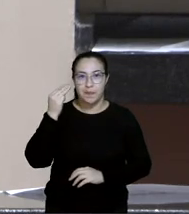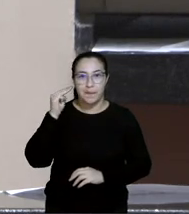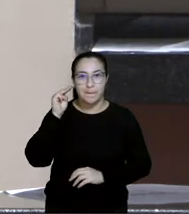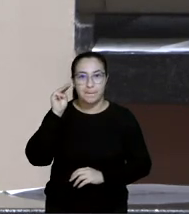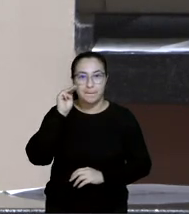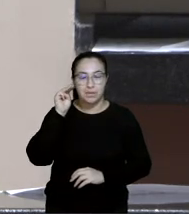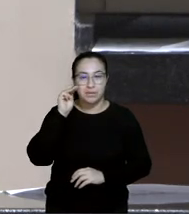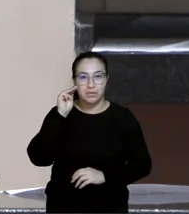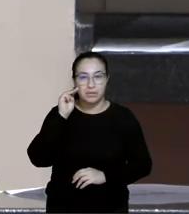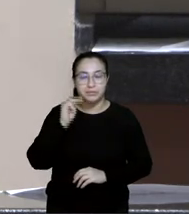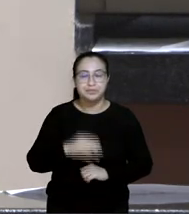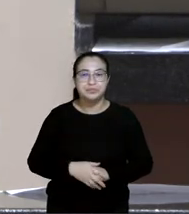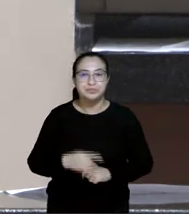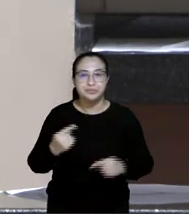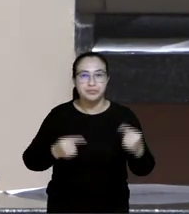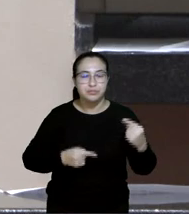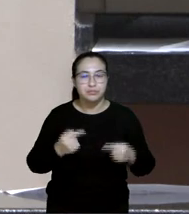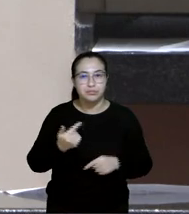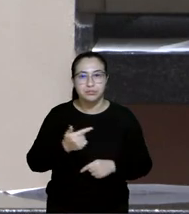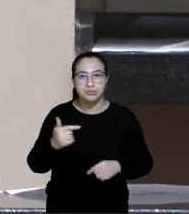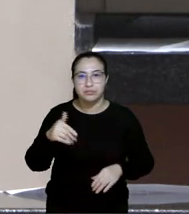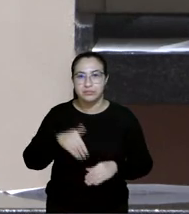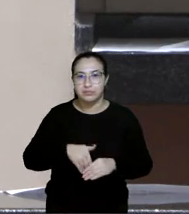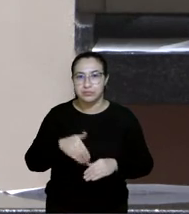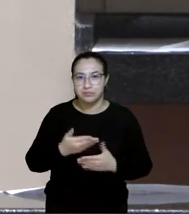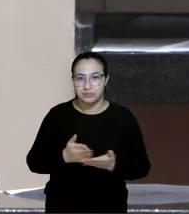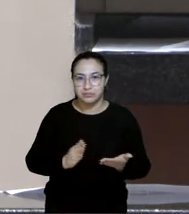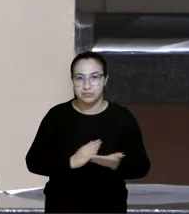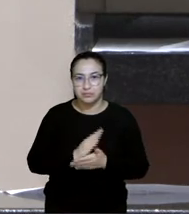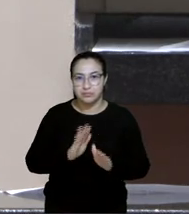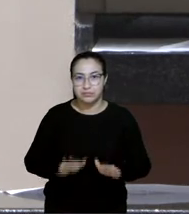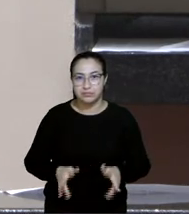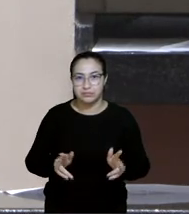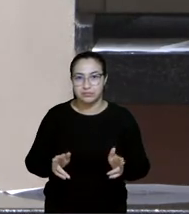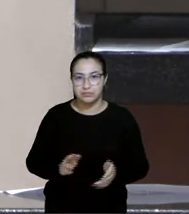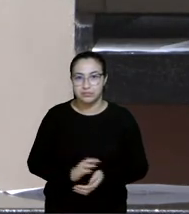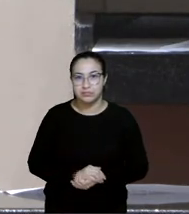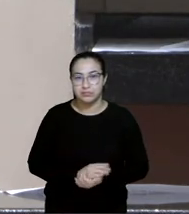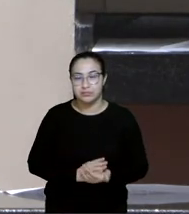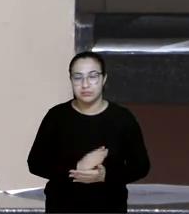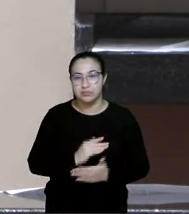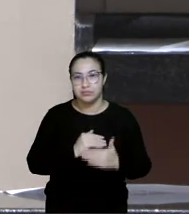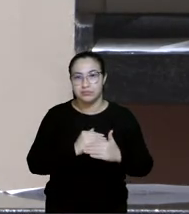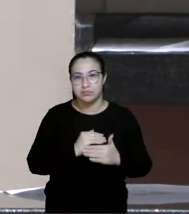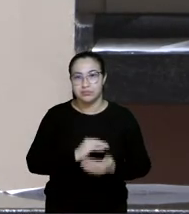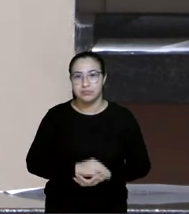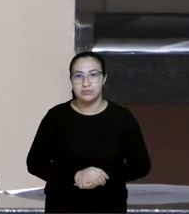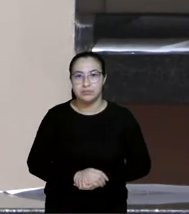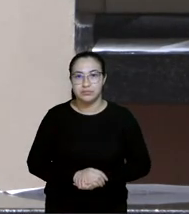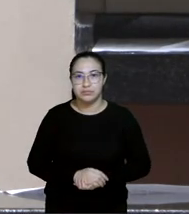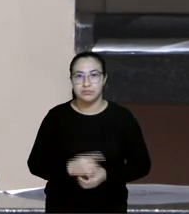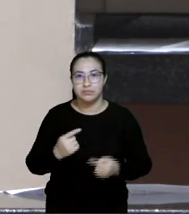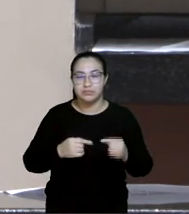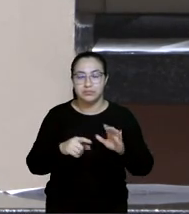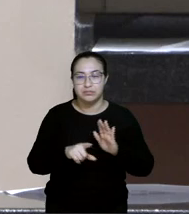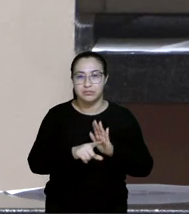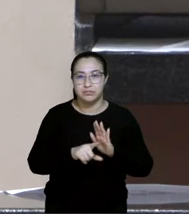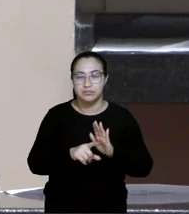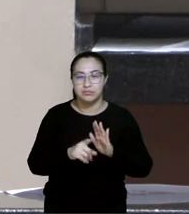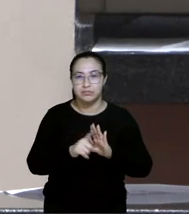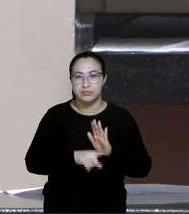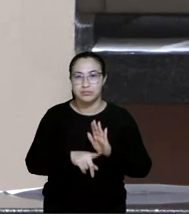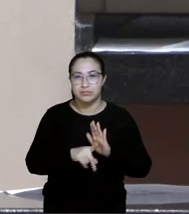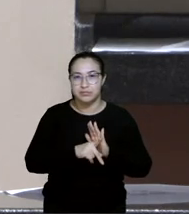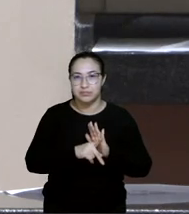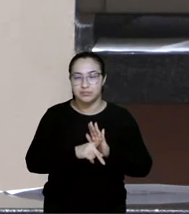Não havendo quem queira discutir, em votação, deputados que aprovam permaneçam como se encontra. Aprovado por unanimidade. Discussão e votação em turno único do projeto